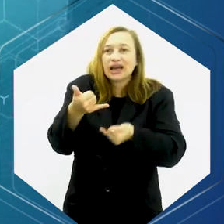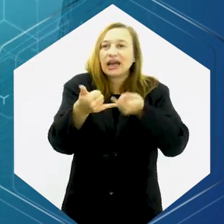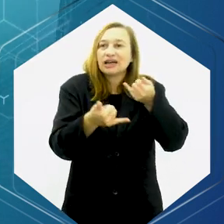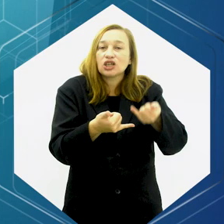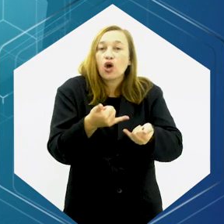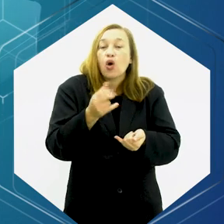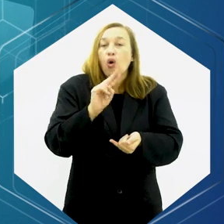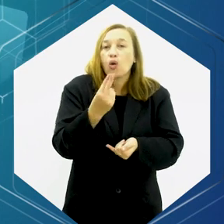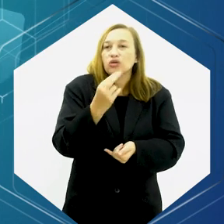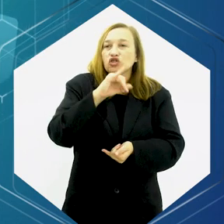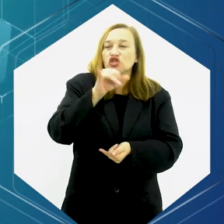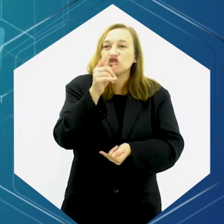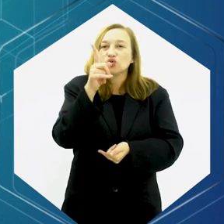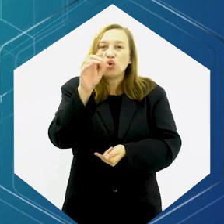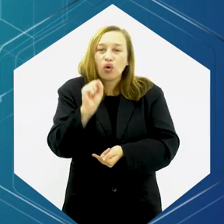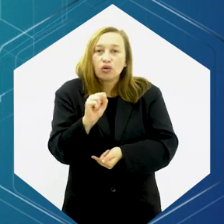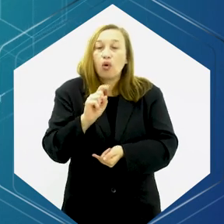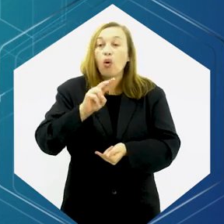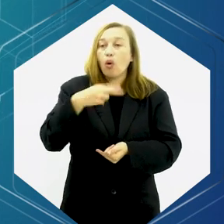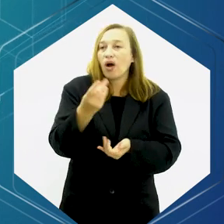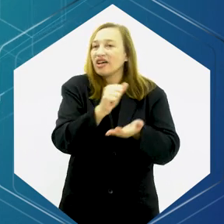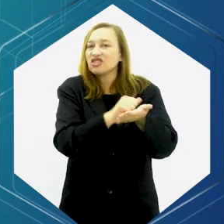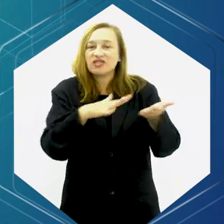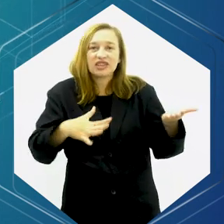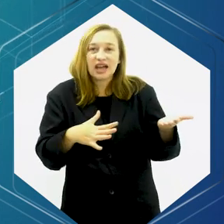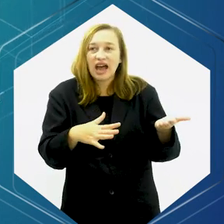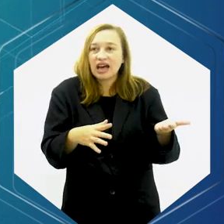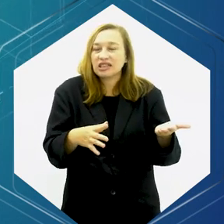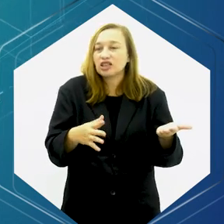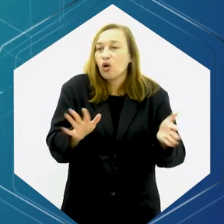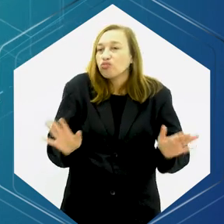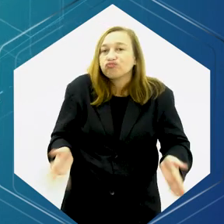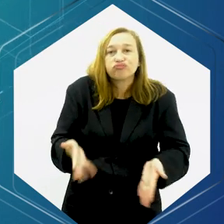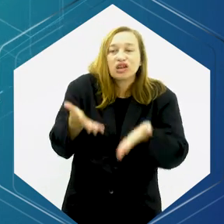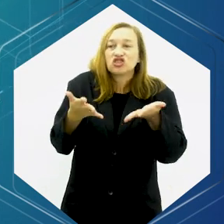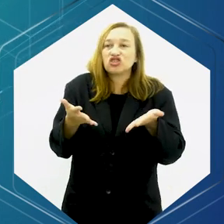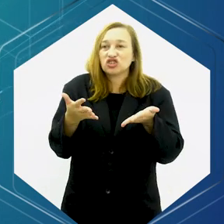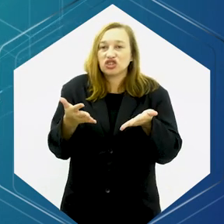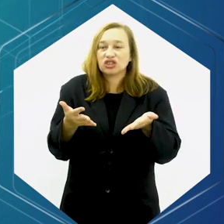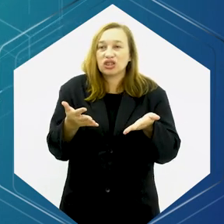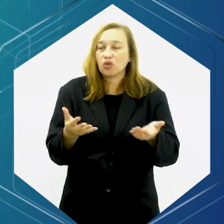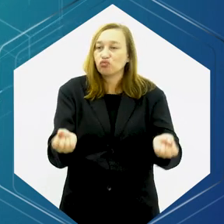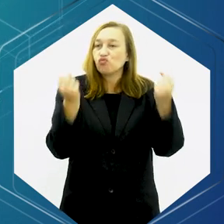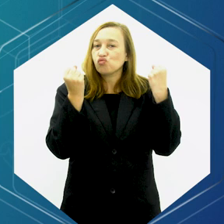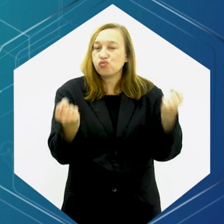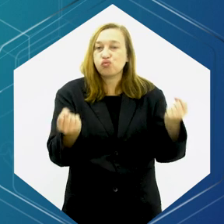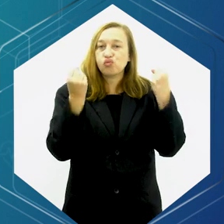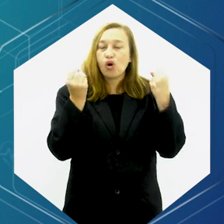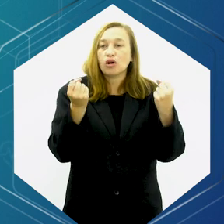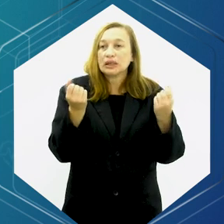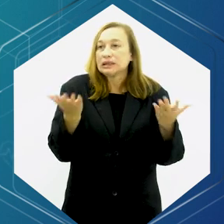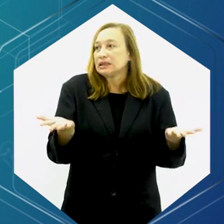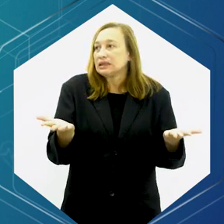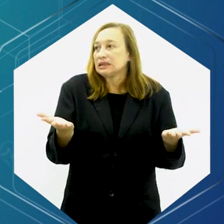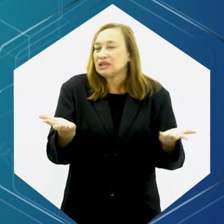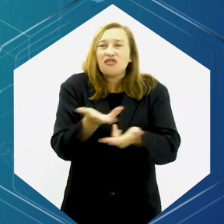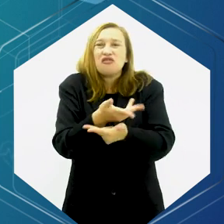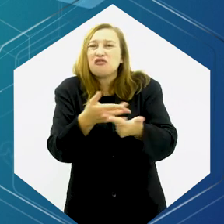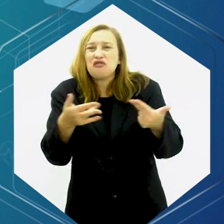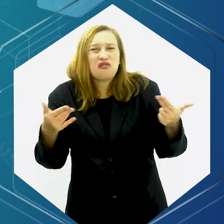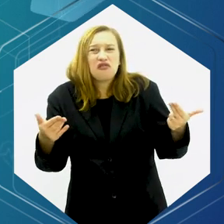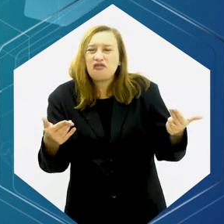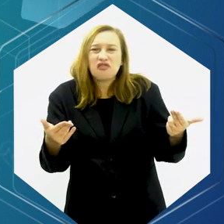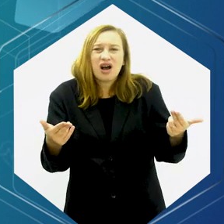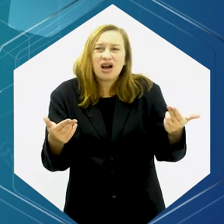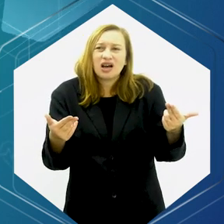de brincadeiras ou de jogos ou de atividades diárias ou incentivo atividade física